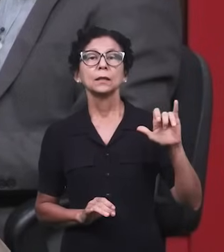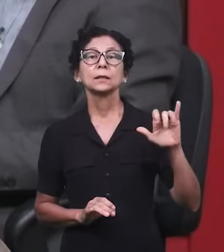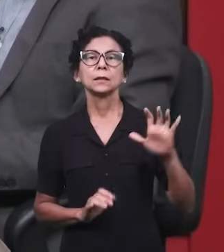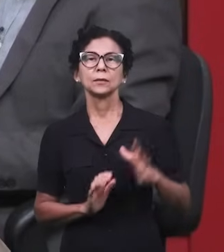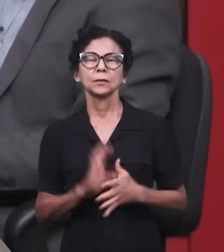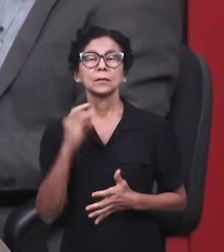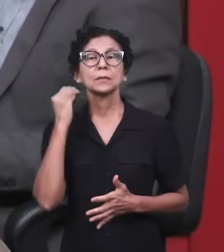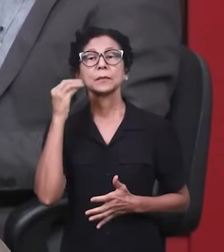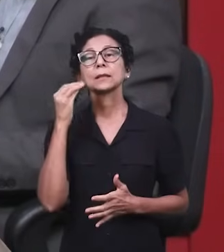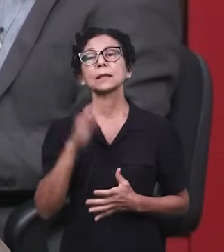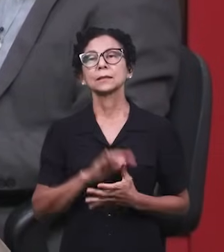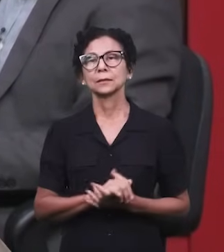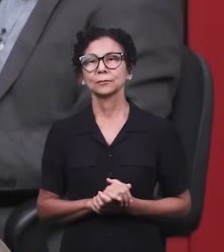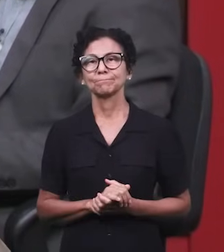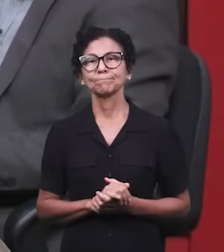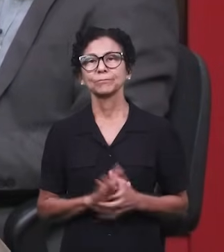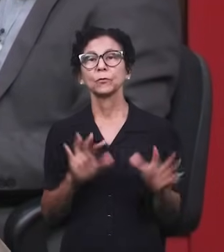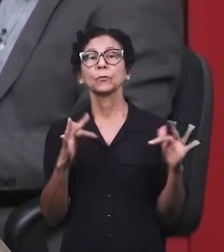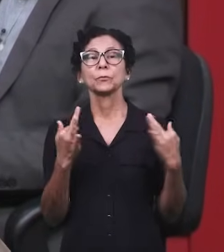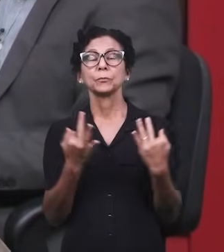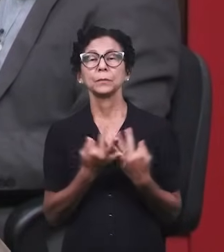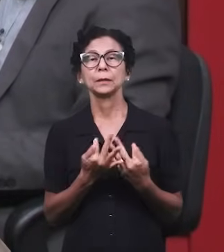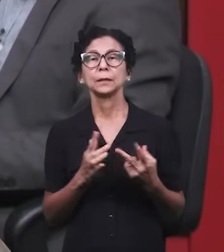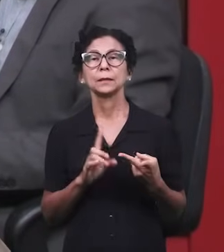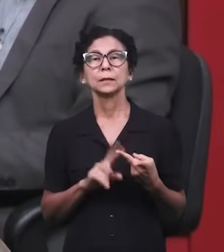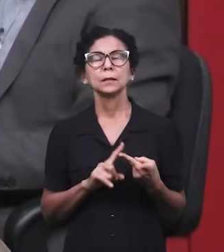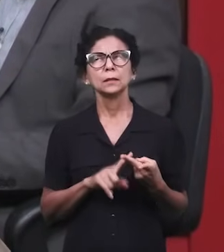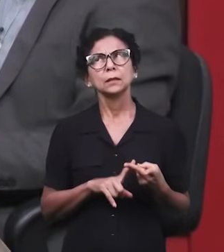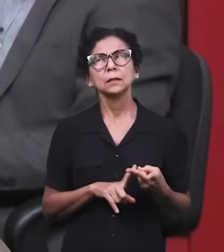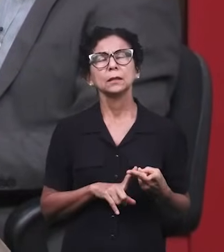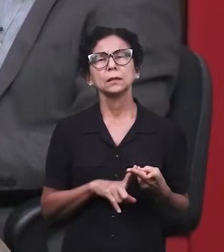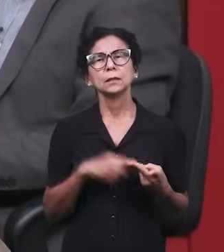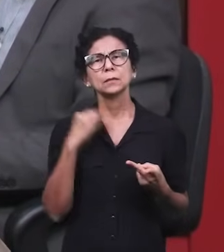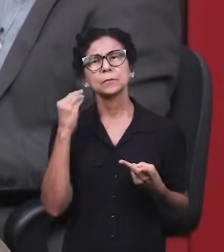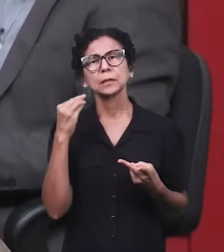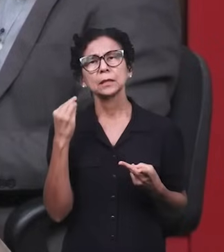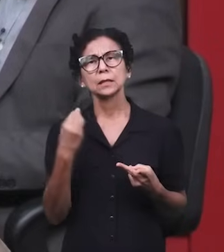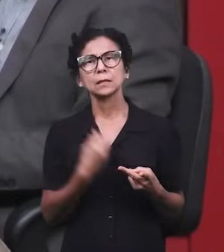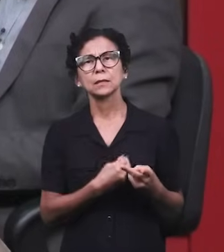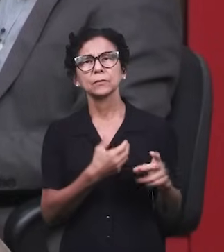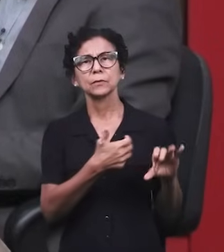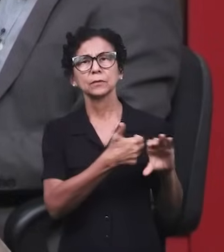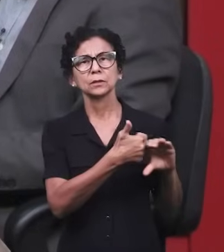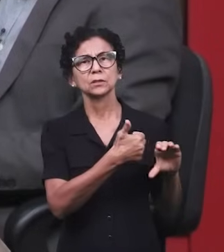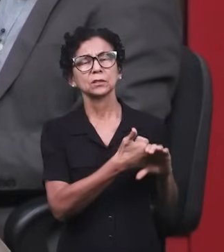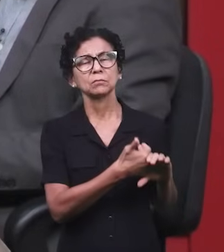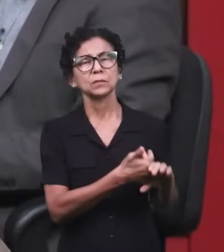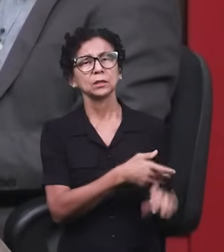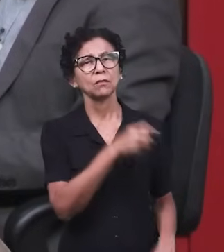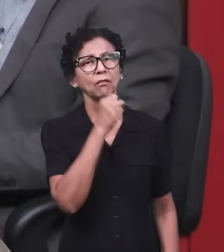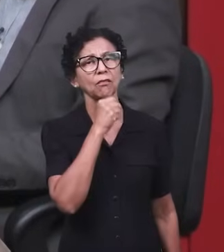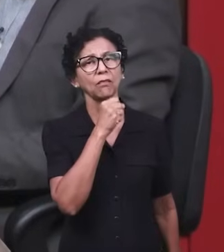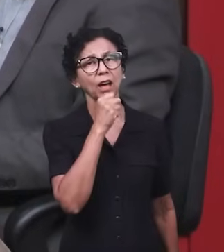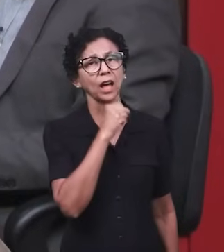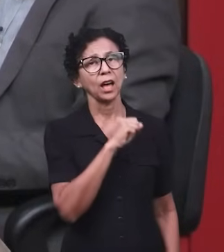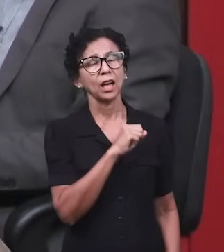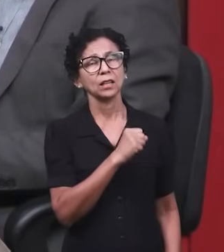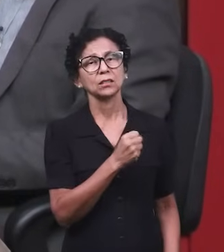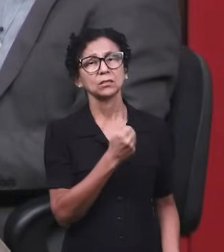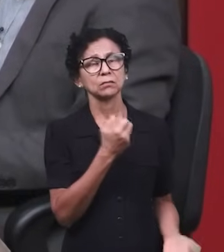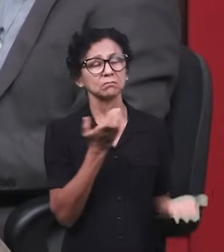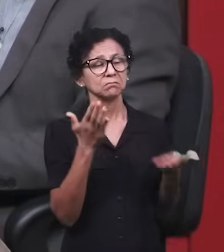experiência de Ana com a sua família? Né? Qual a experiência daquele que vive um cristianismo envelhecido,